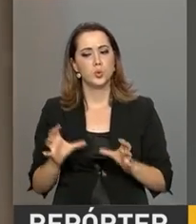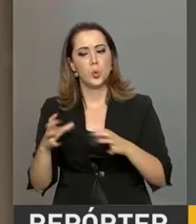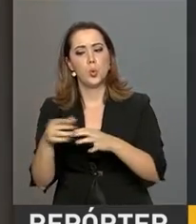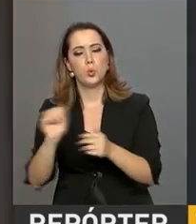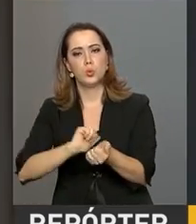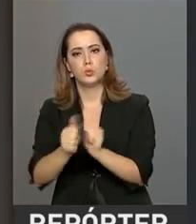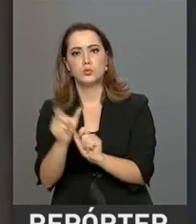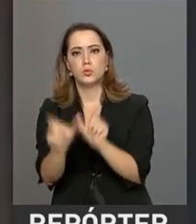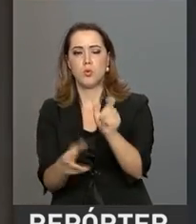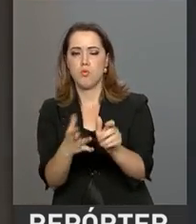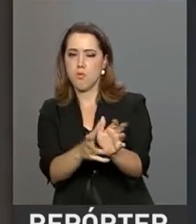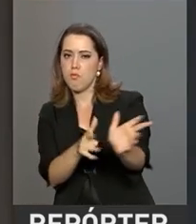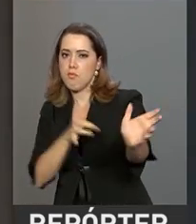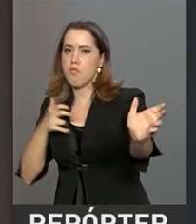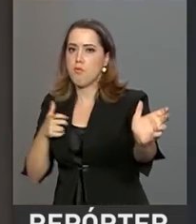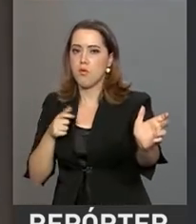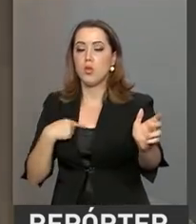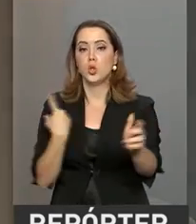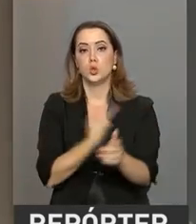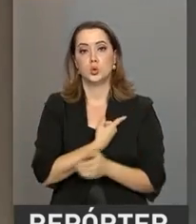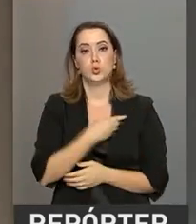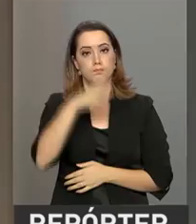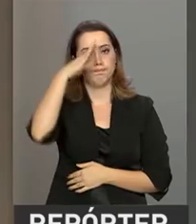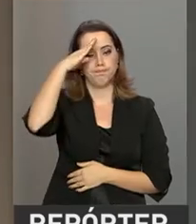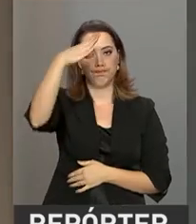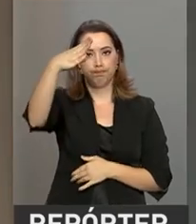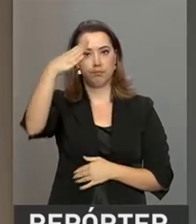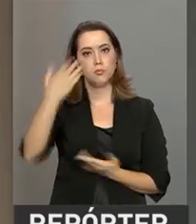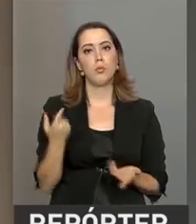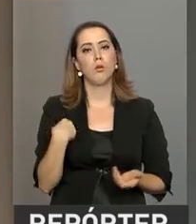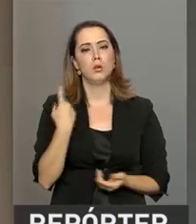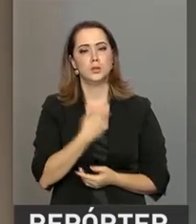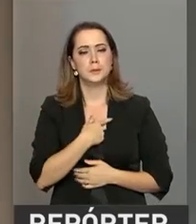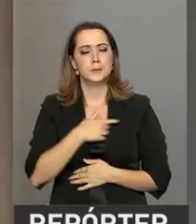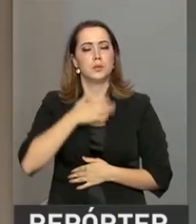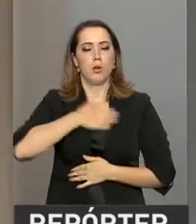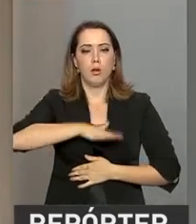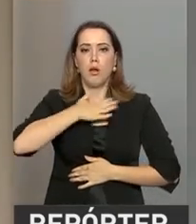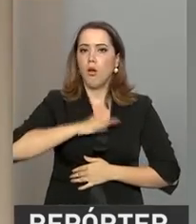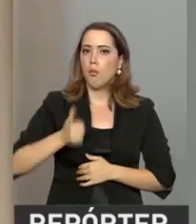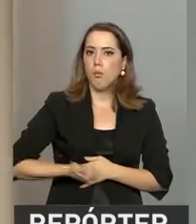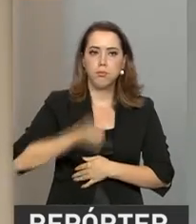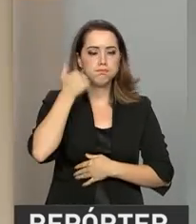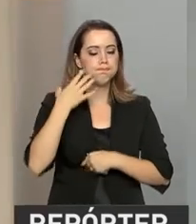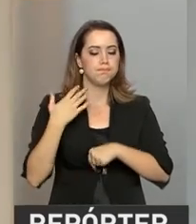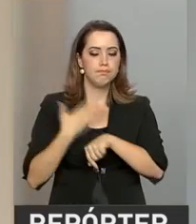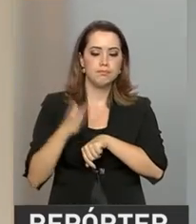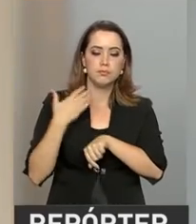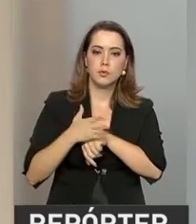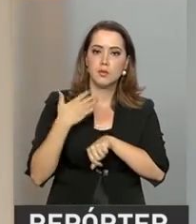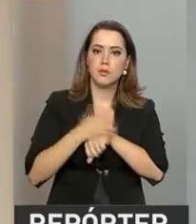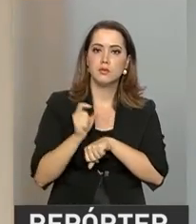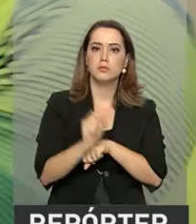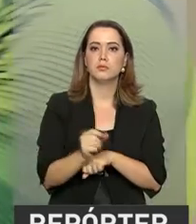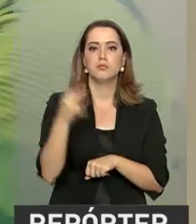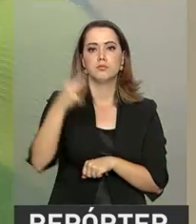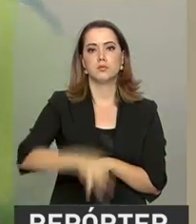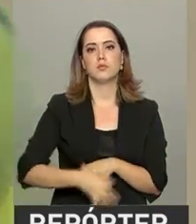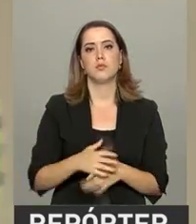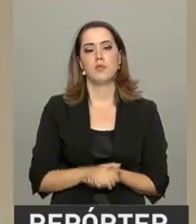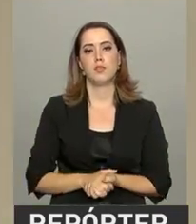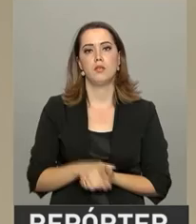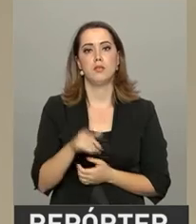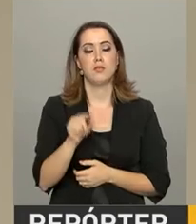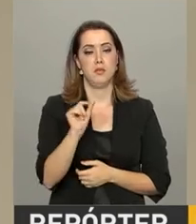olímpica do tiro com arco nós somos militares e isso nos dá uma tranquilidade maior prazer pra se dedicar integralmente aos treinos pra